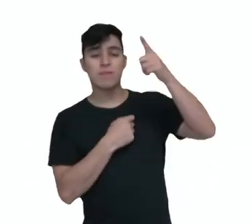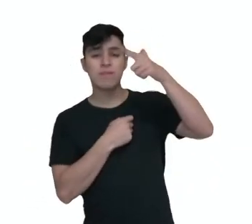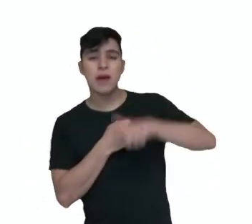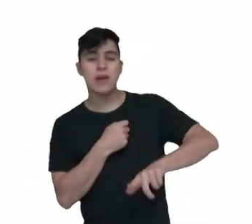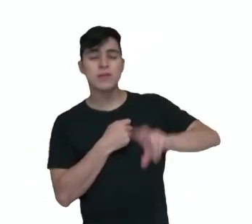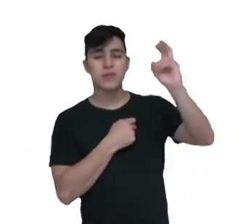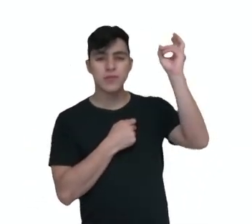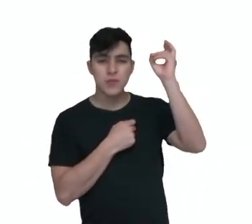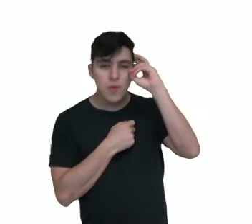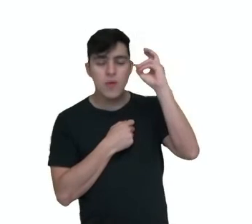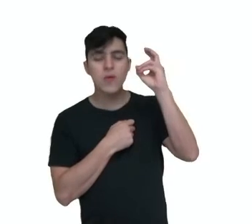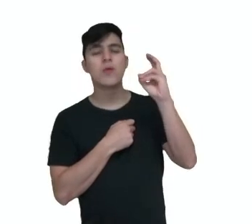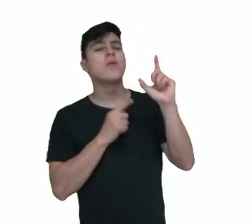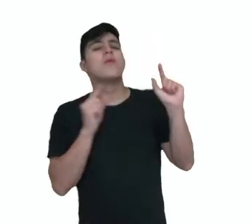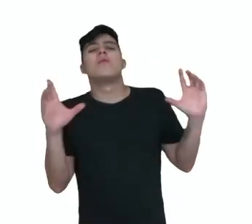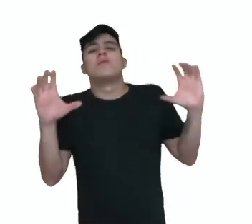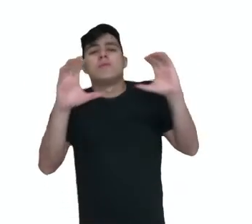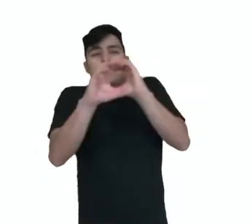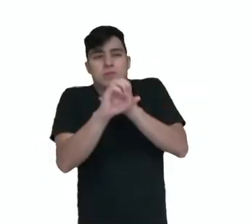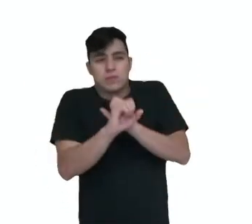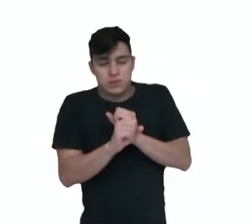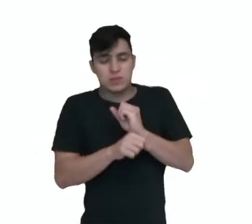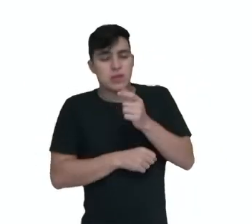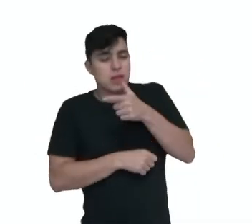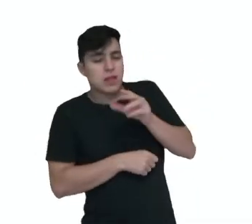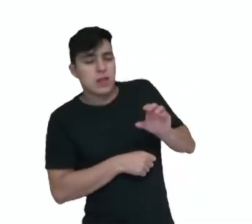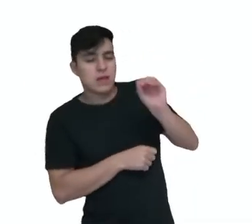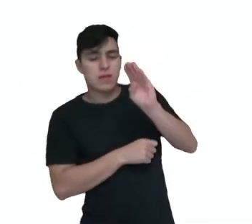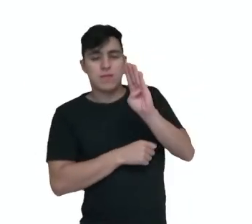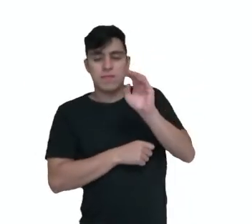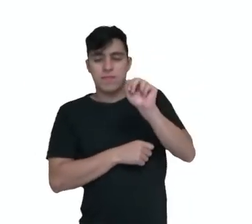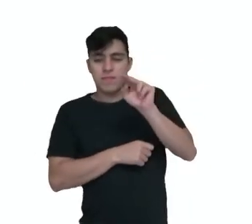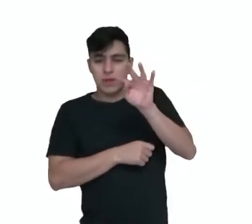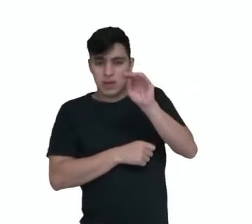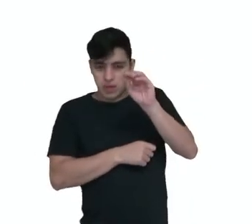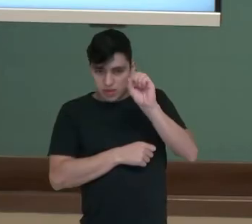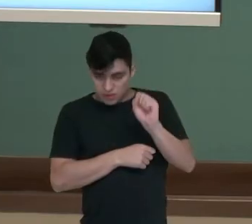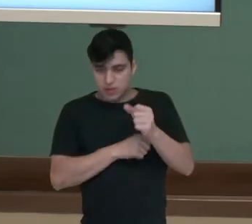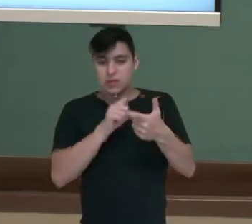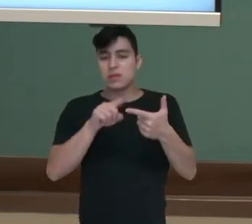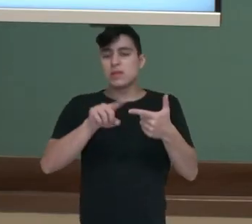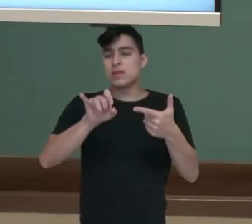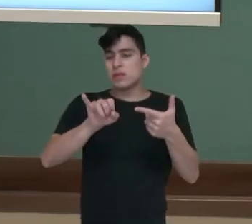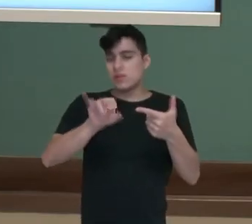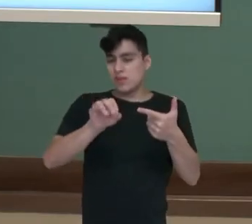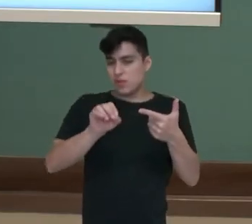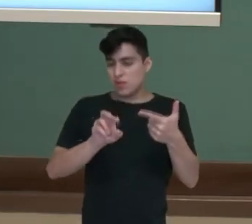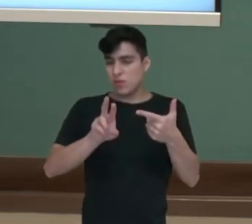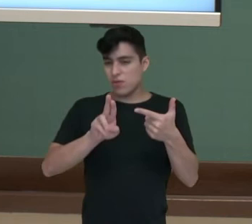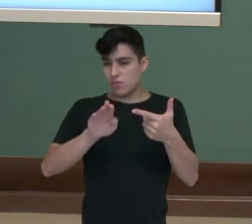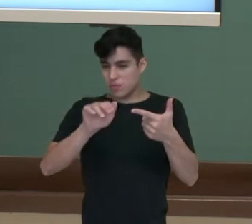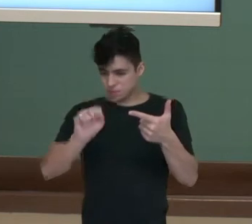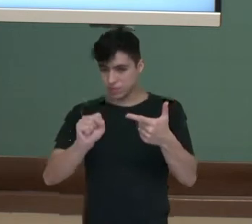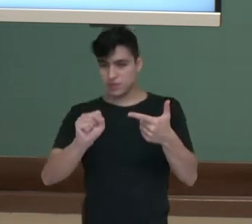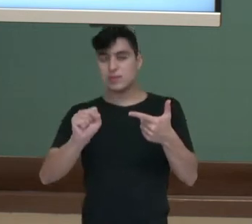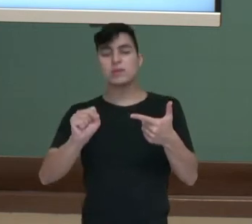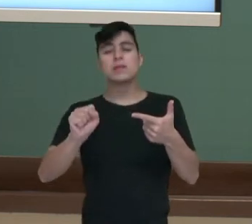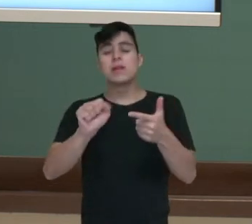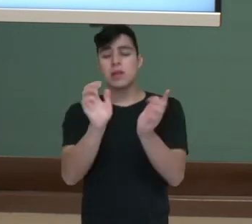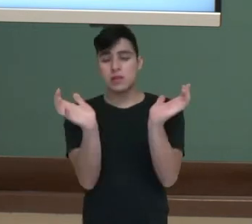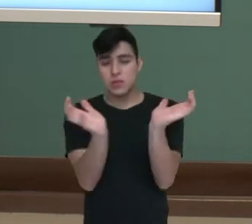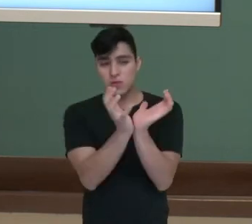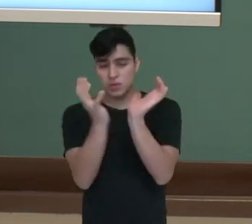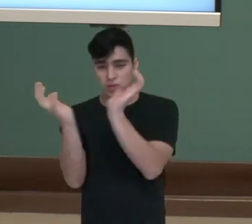formar os povos de fala banto, né? E os bantos e os iorubás, os sudaneses, foram os principais grupos que